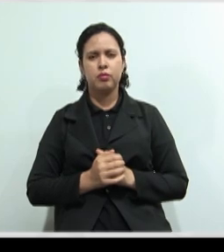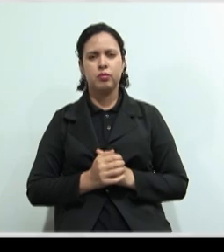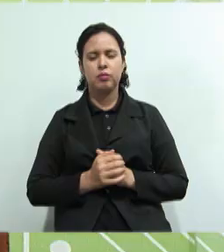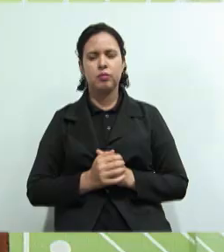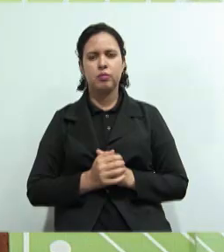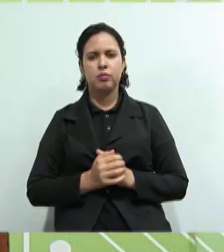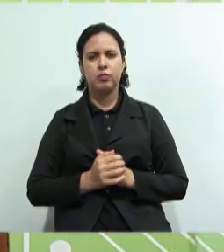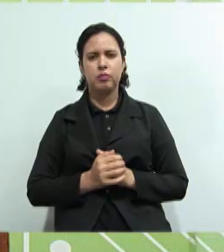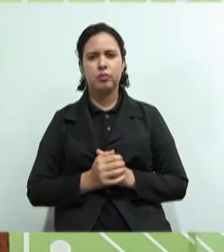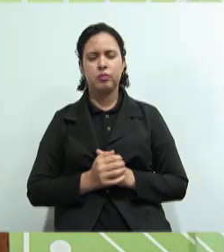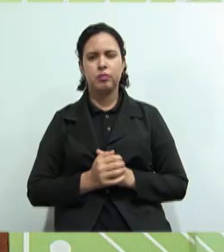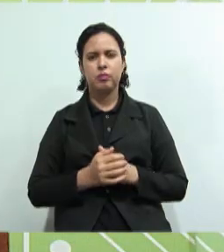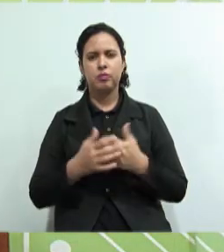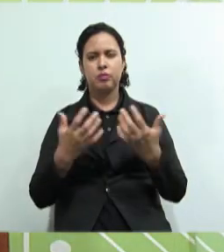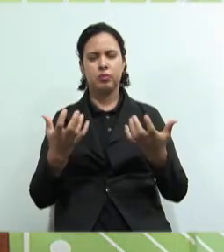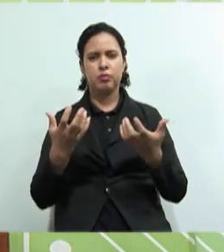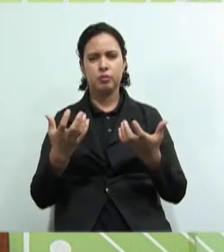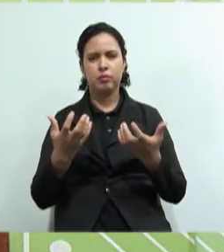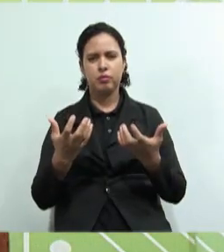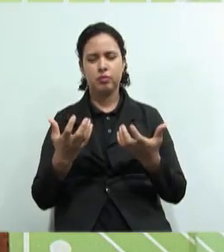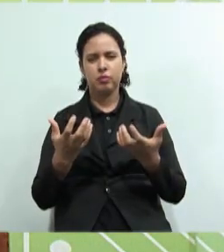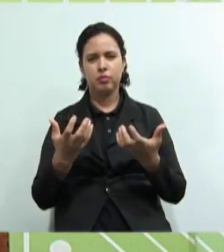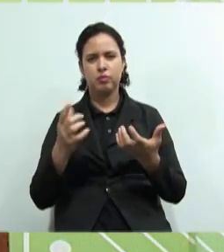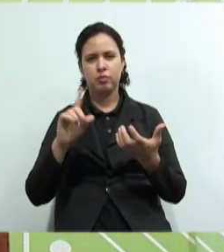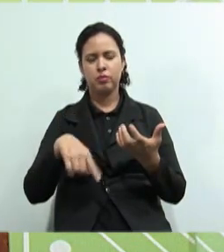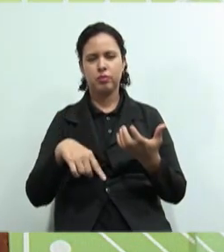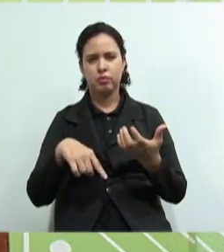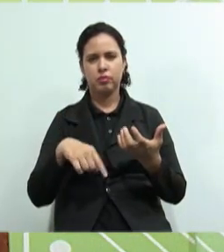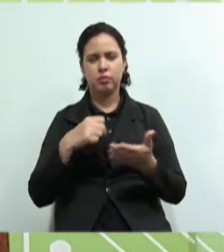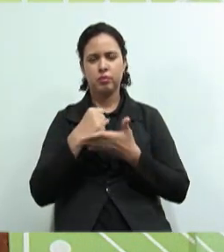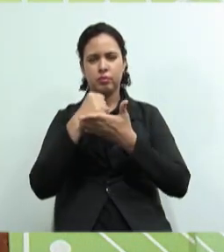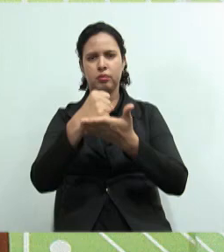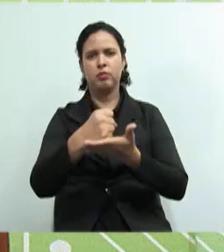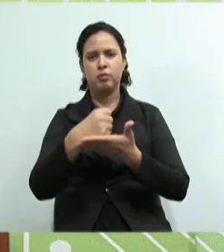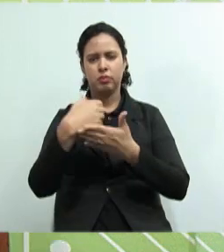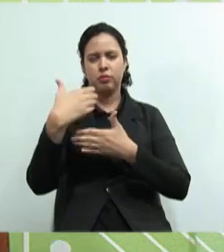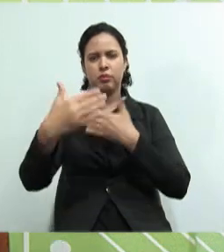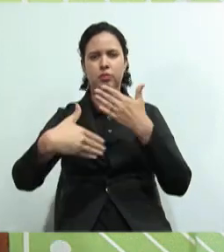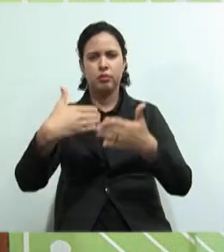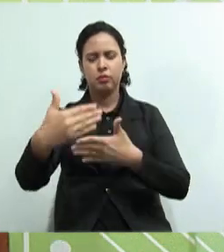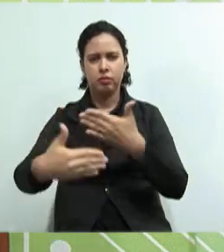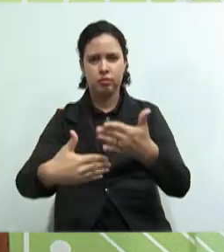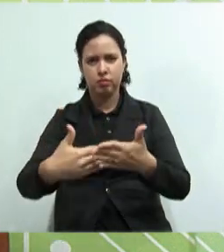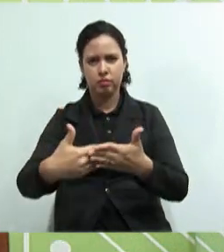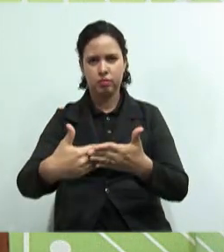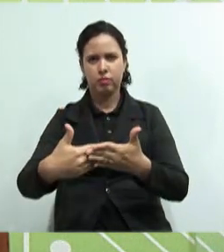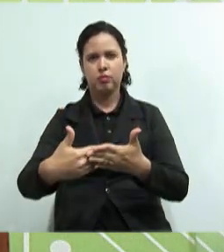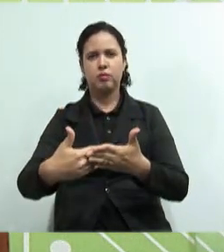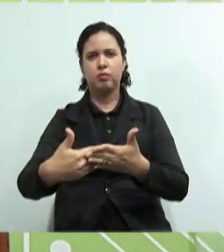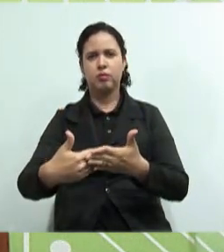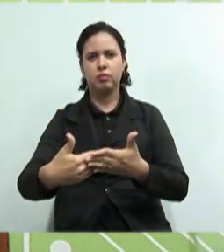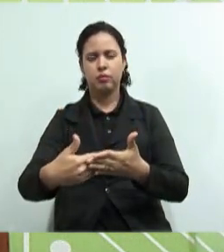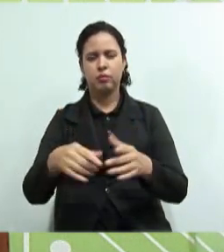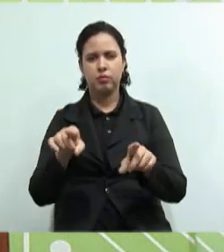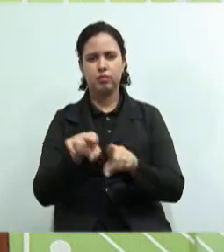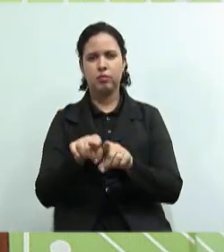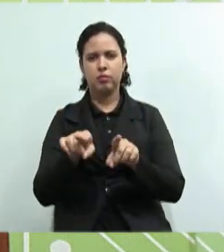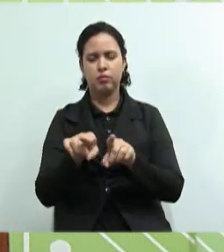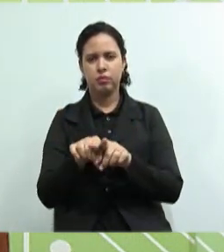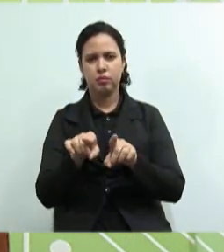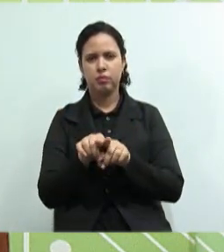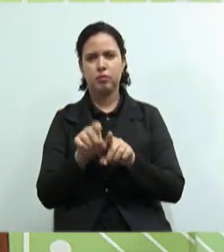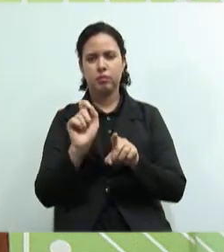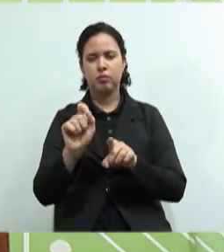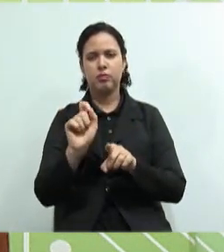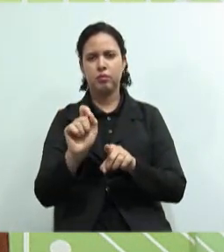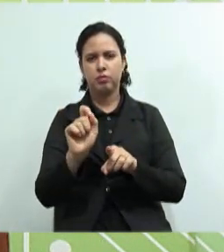falar um pouco sobre o aspecto de considerar a questão do desenvolvimento, tanto na questão social, quanto na